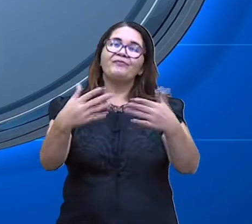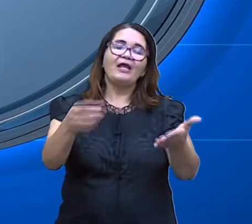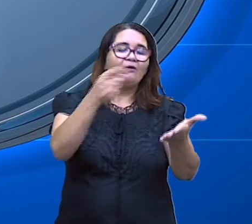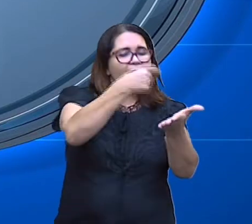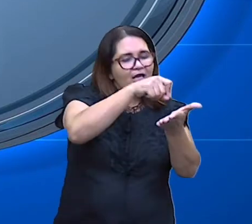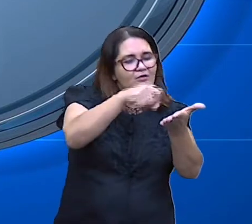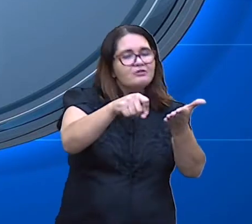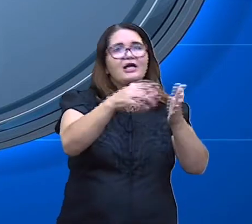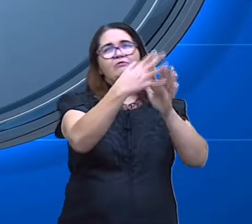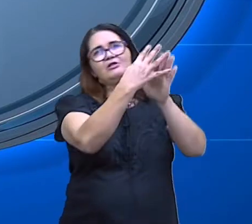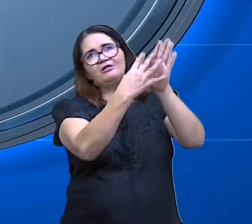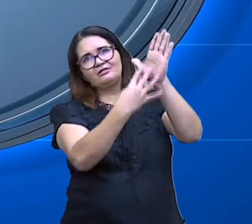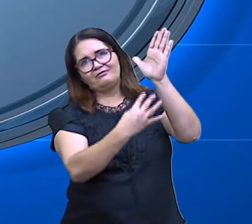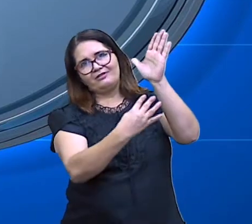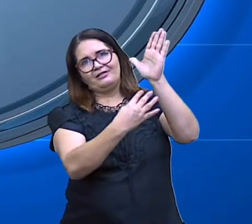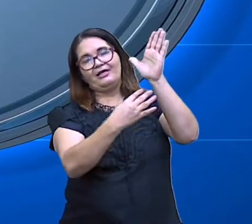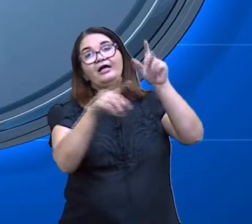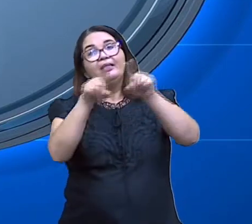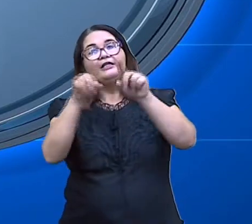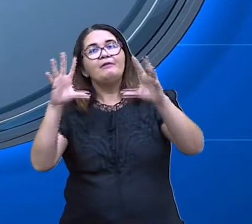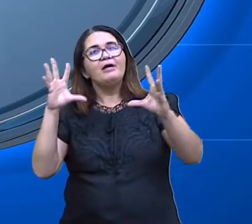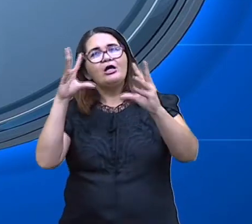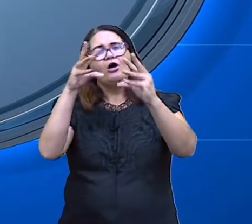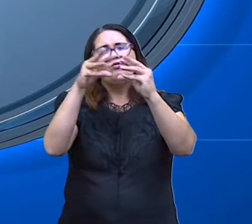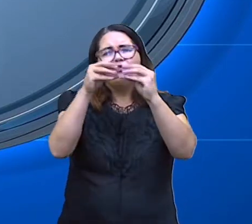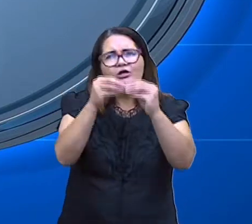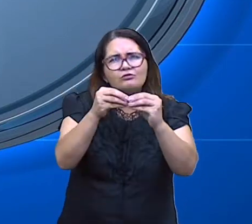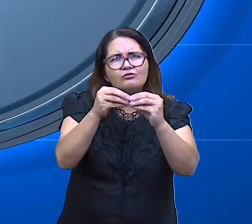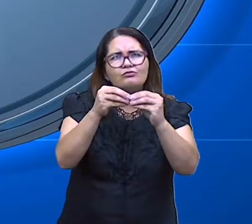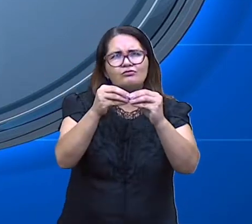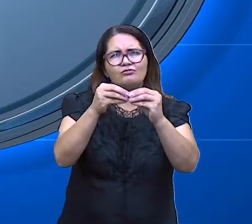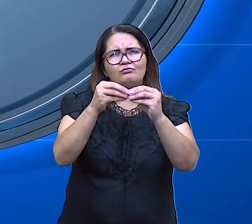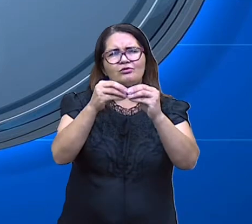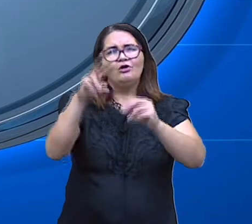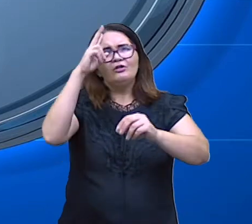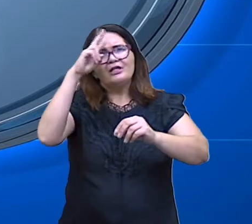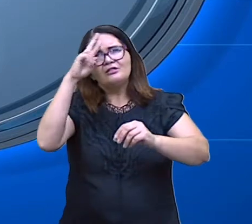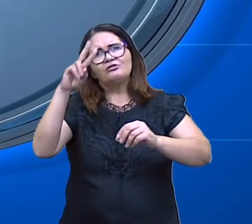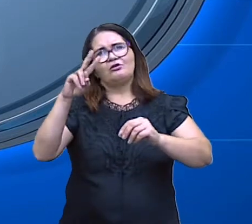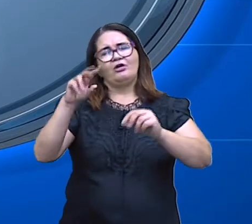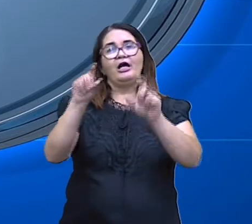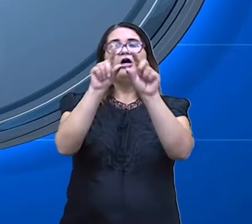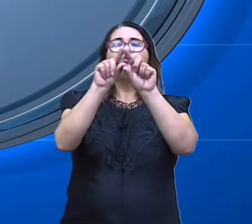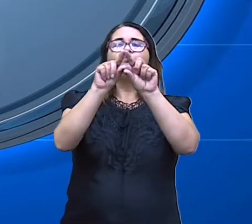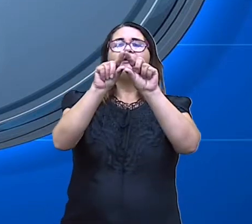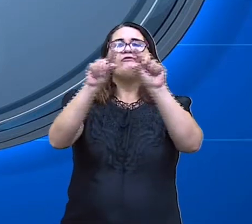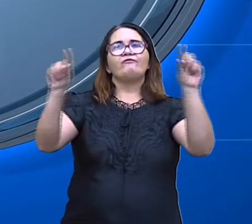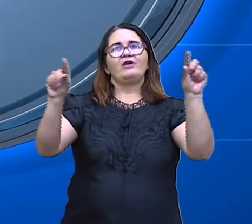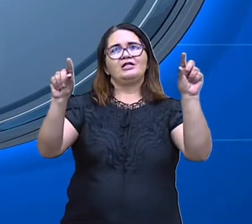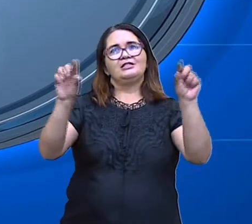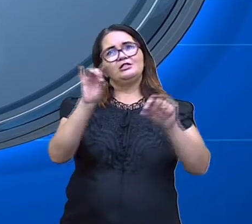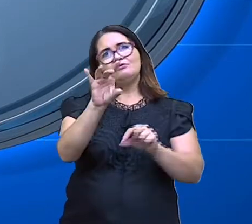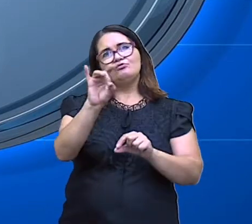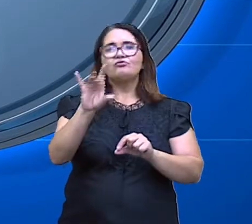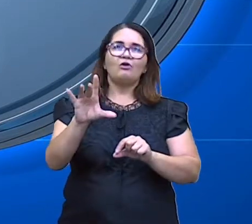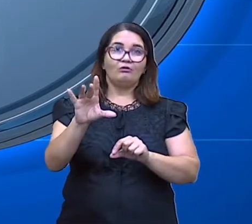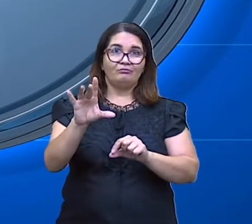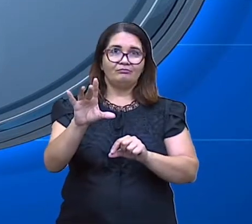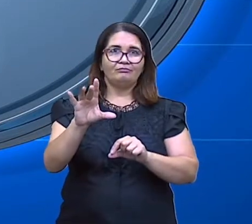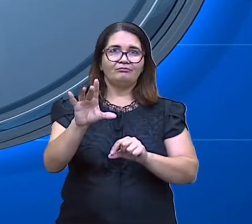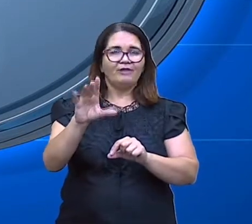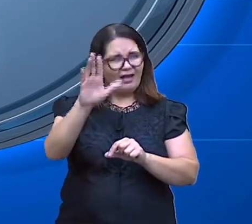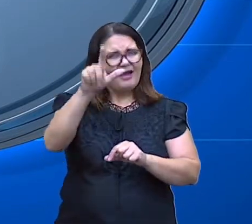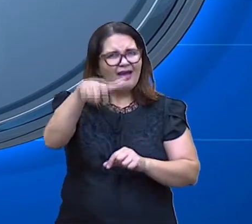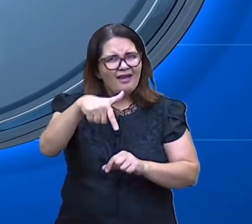logline é um resumo de toda a história em uma única frase. Isso mesmo, não falei, não estou ficando doida